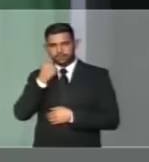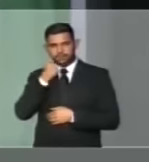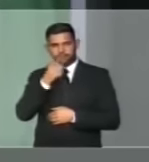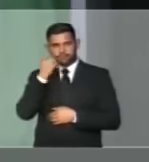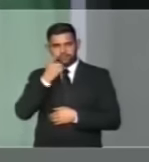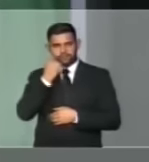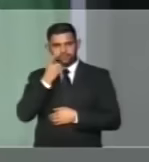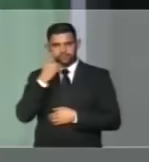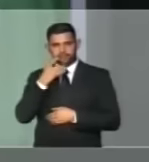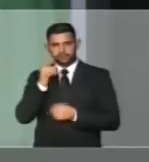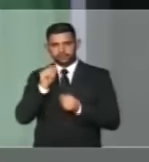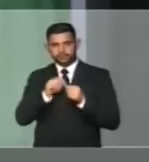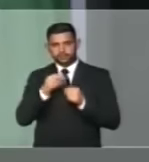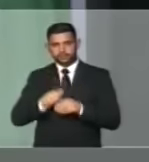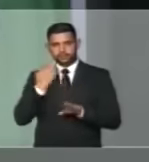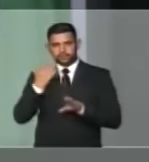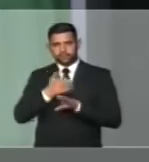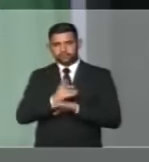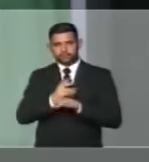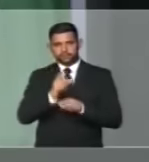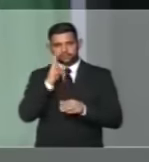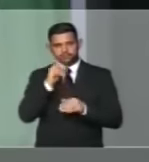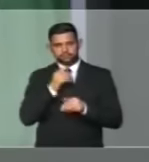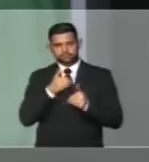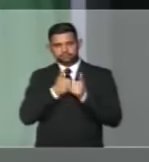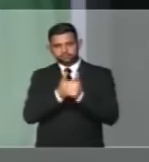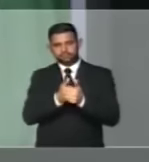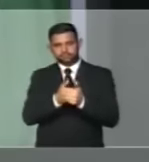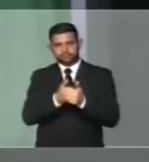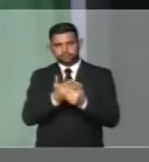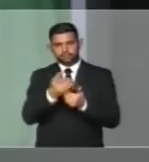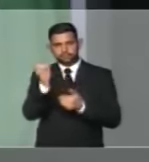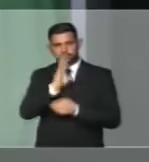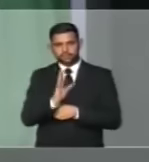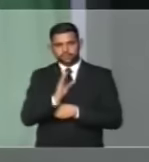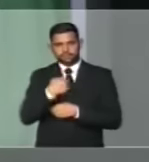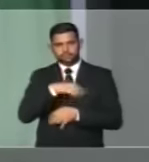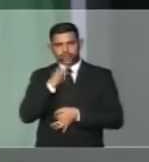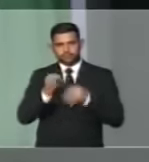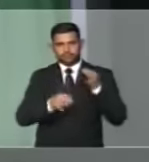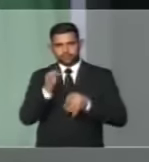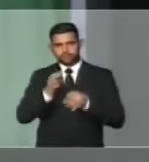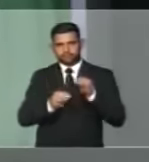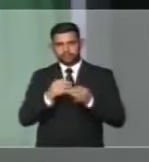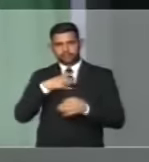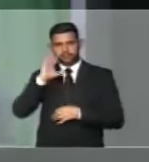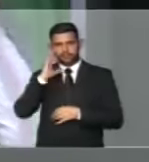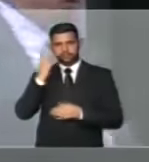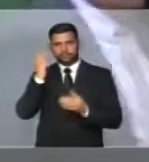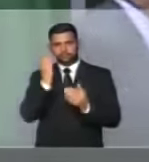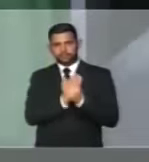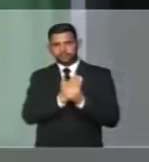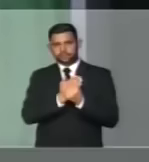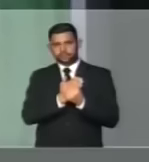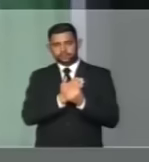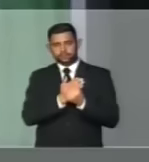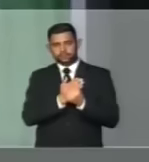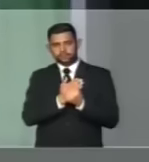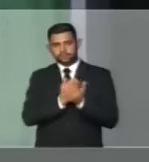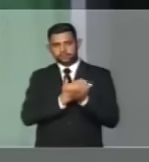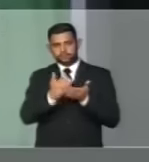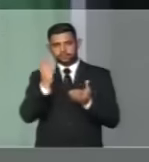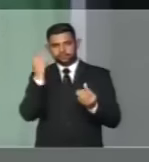senhoras deputadas que estarão sendo assistidos pelo Brasil no julgamento da decisão processante,